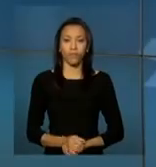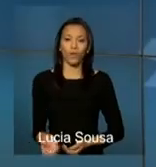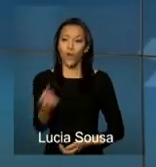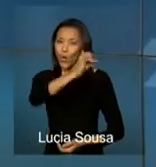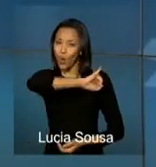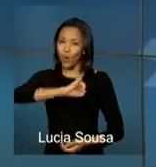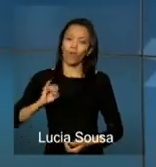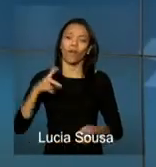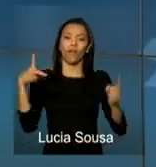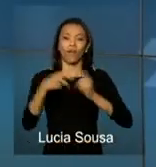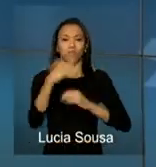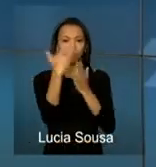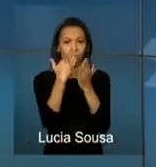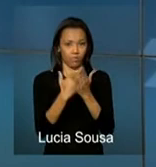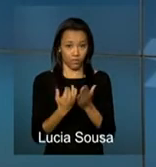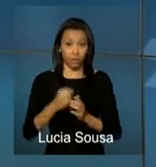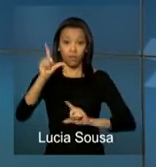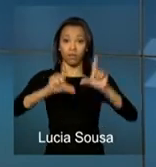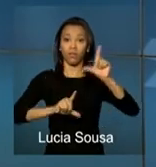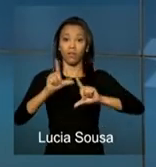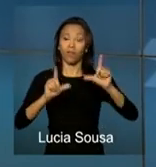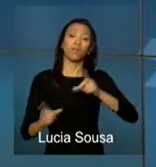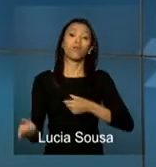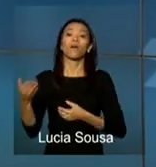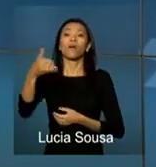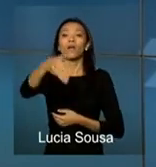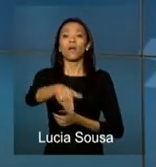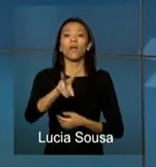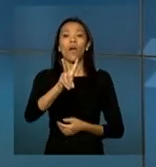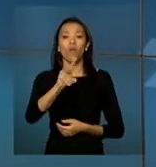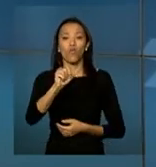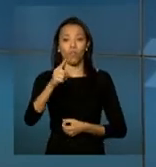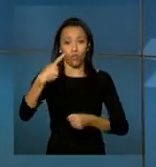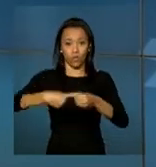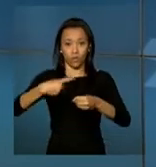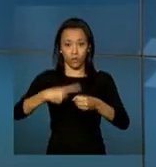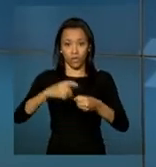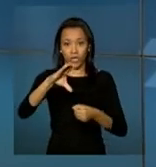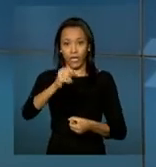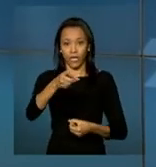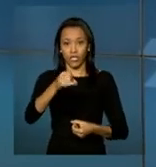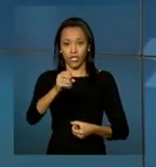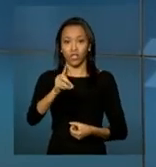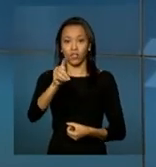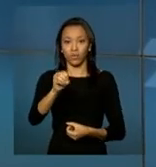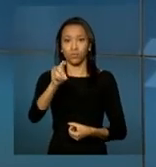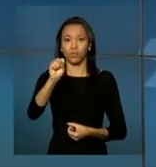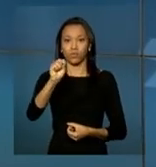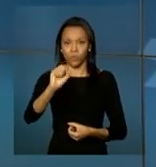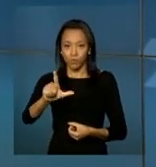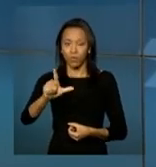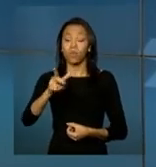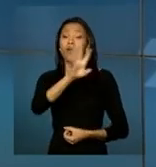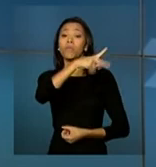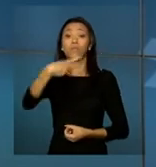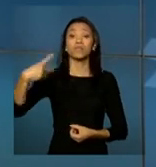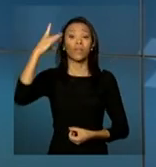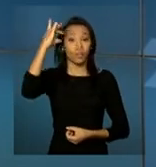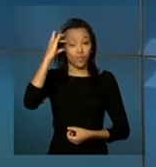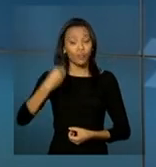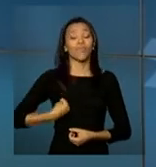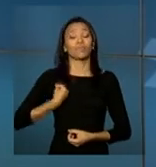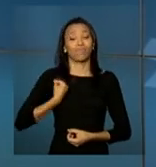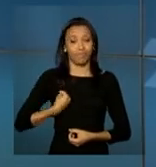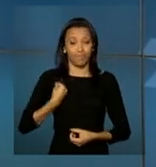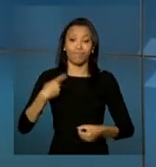Olá, interrompemos a programação para ir ao vivo a Caxias do Sul, no Rio Grande do Sul. A presidenta Dilma Rousseff está